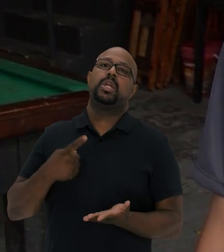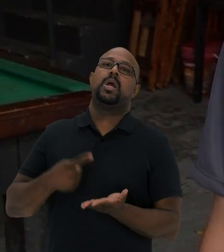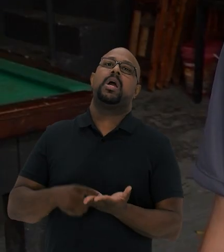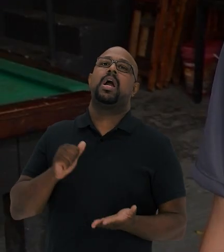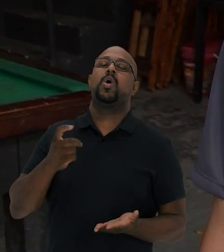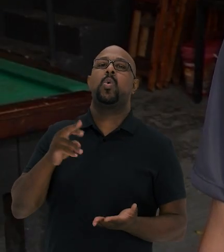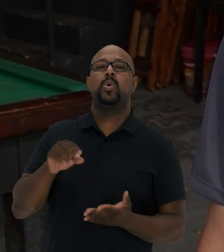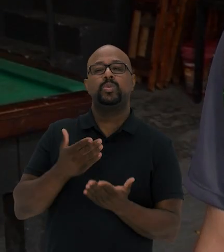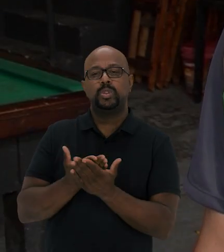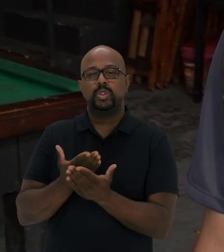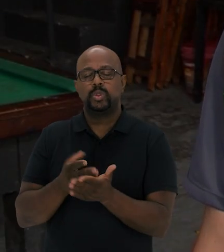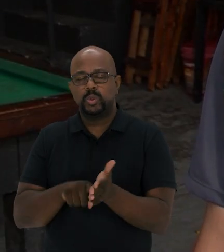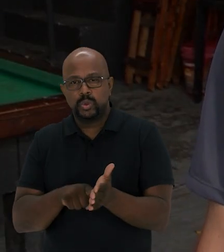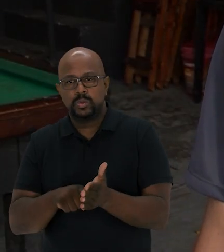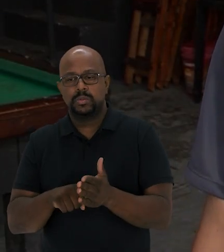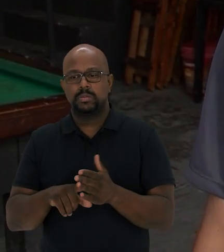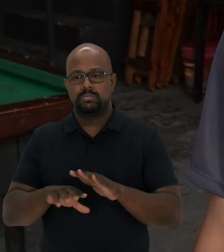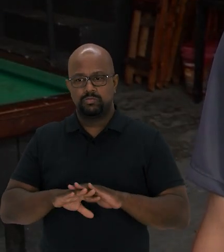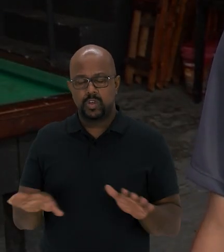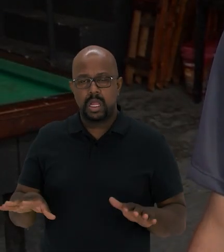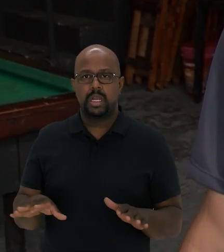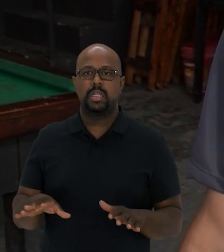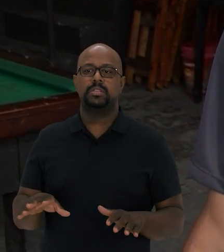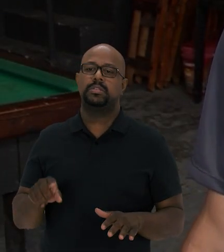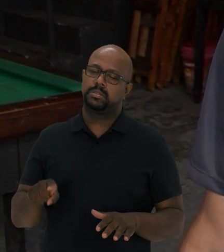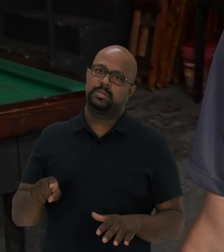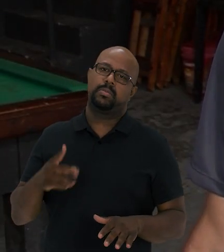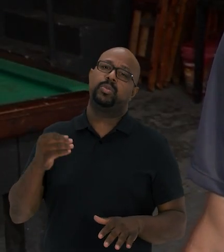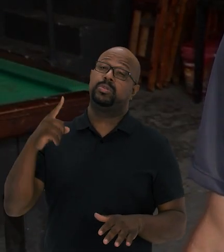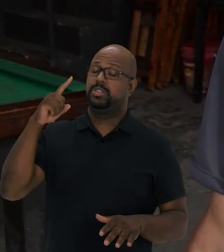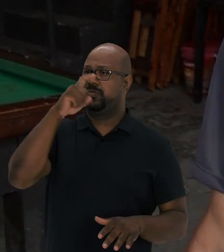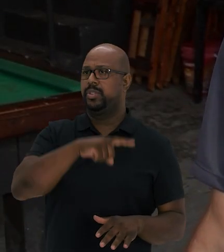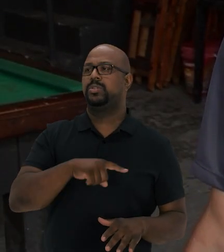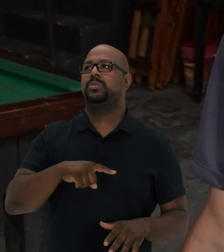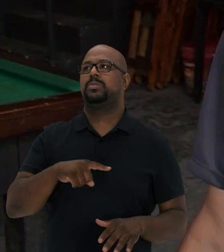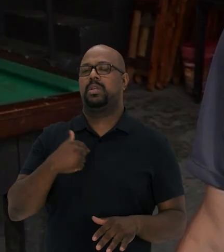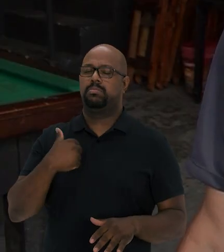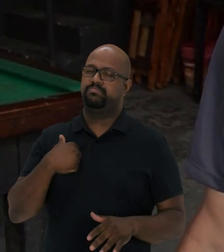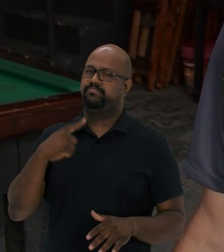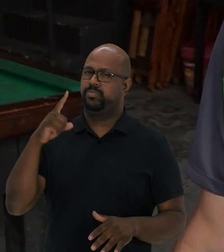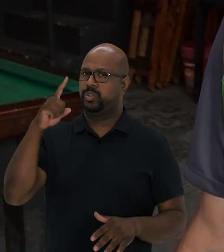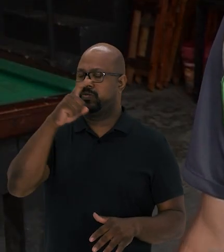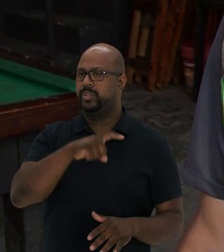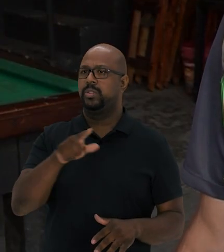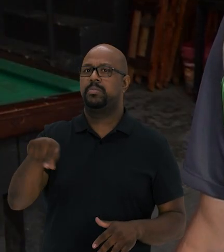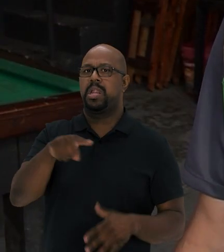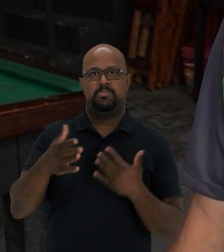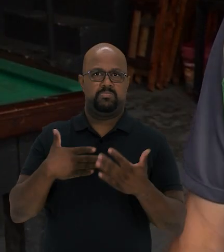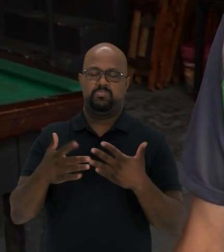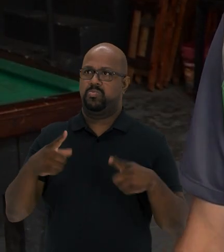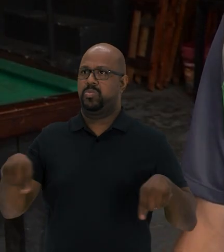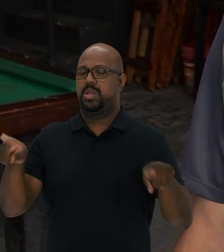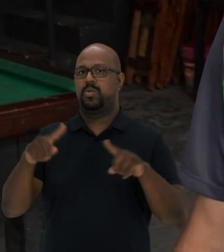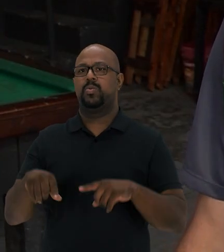existia o acordo de estudos, né? Fora isso, né, ficaria muito difícil, creio que muito difícil para quem